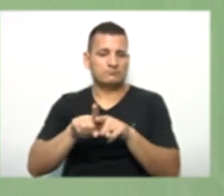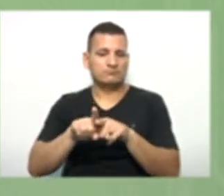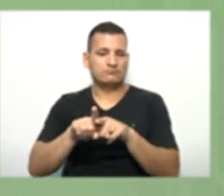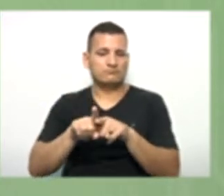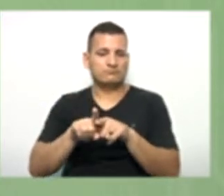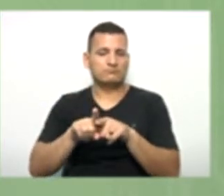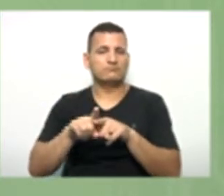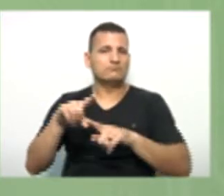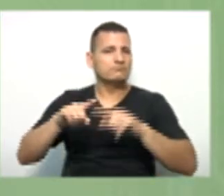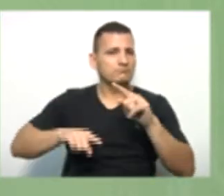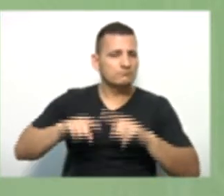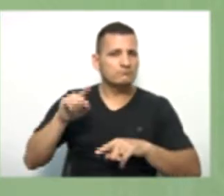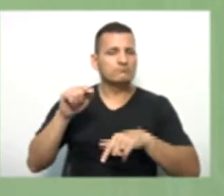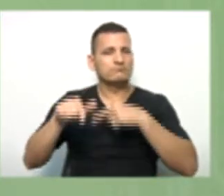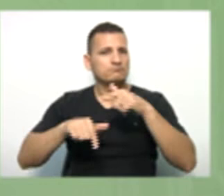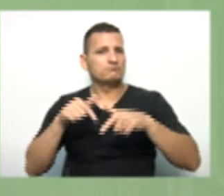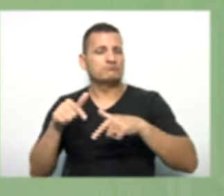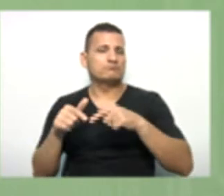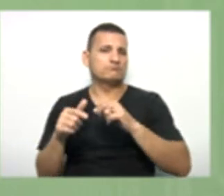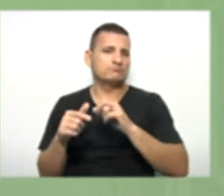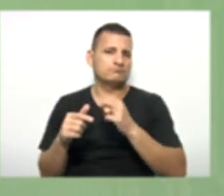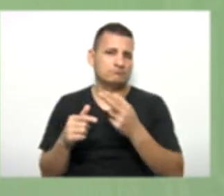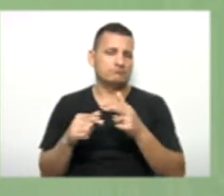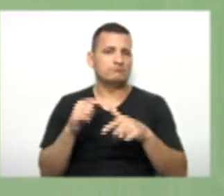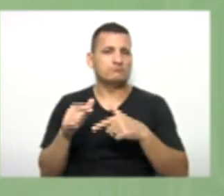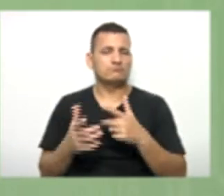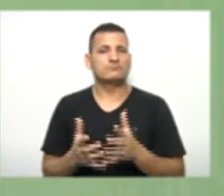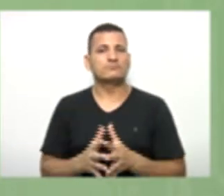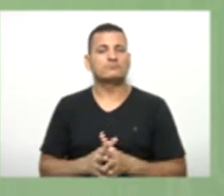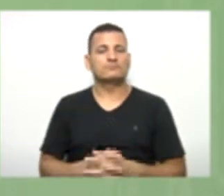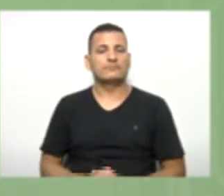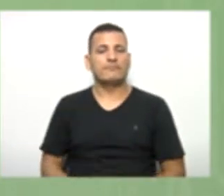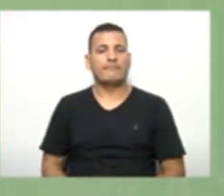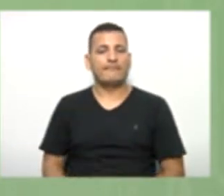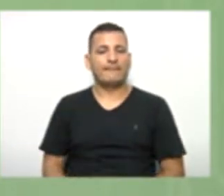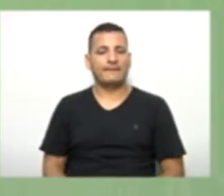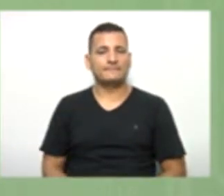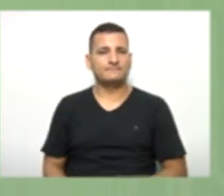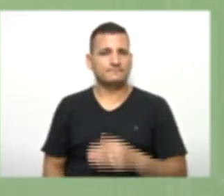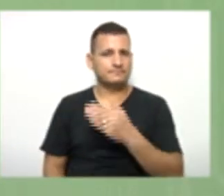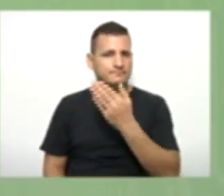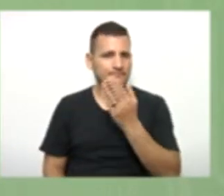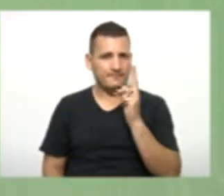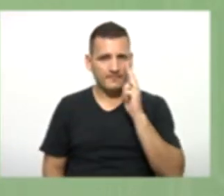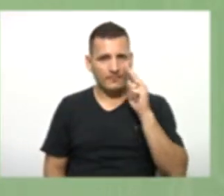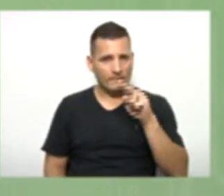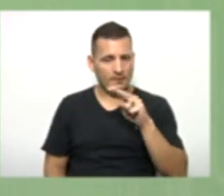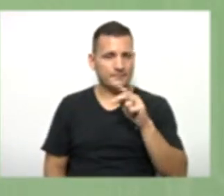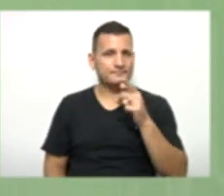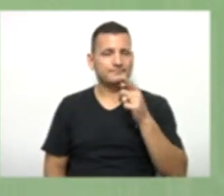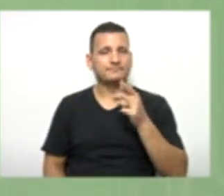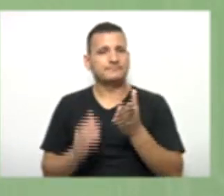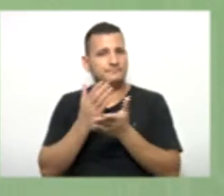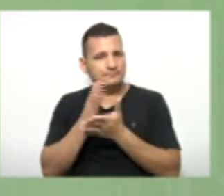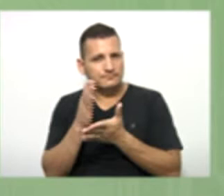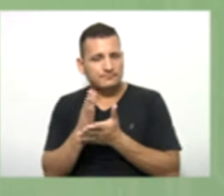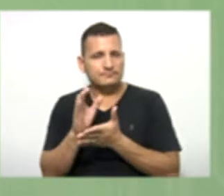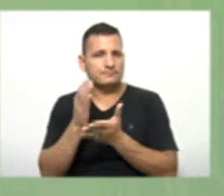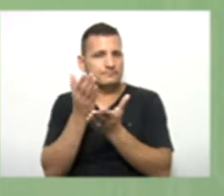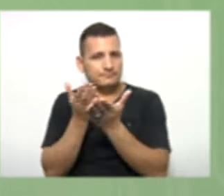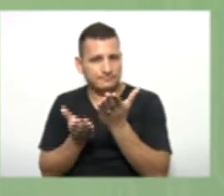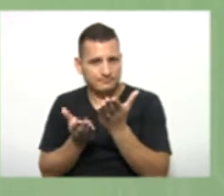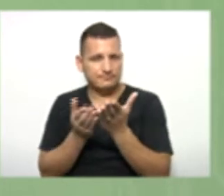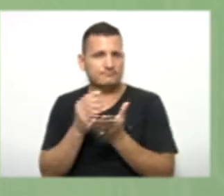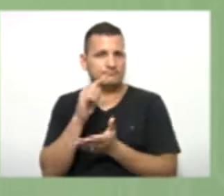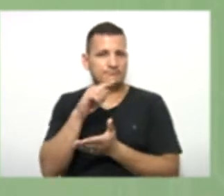por produto, serviço e atividades. Ok, então o que acontece, né? Vocês viram lá na demonstração de sobras e perdas que